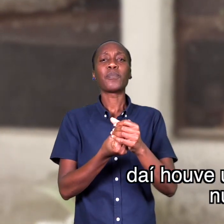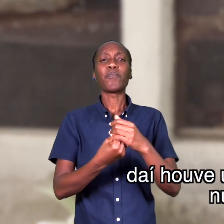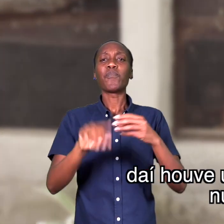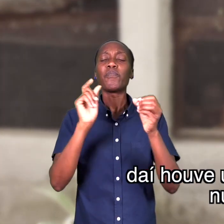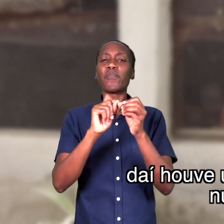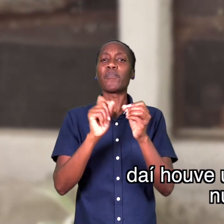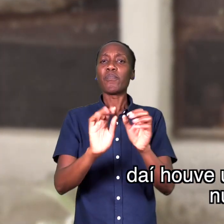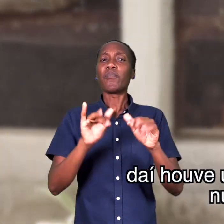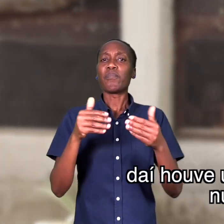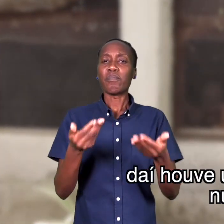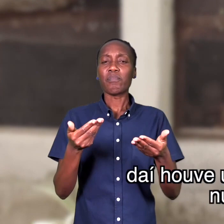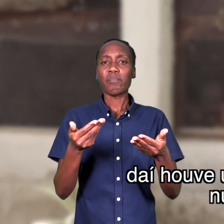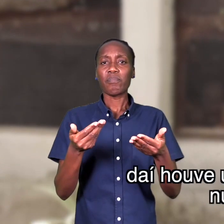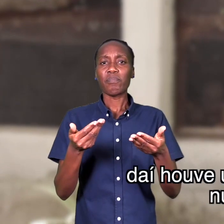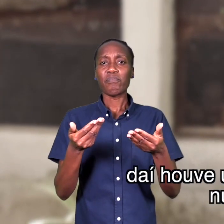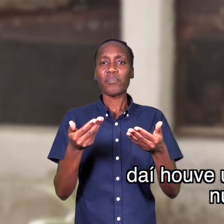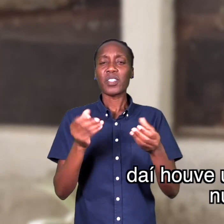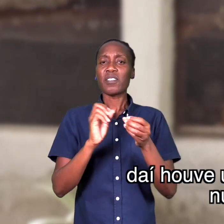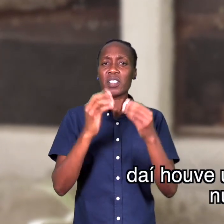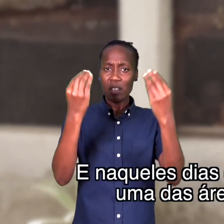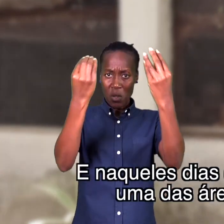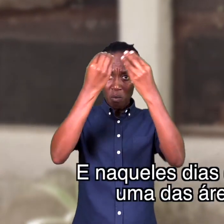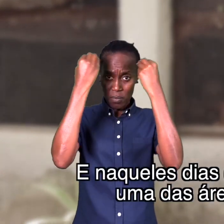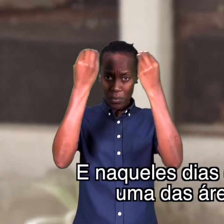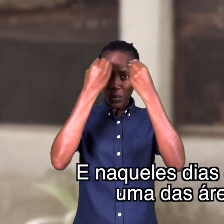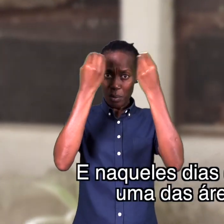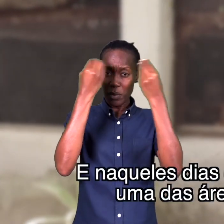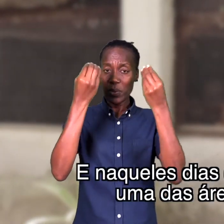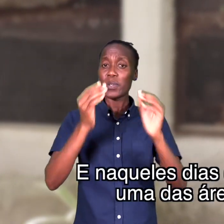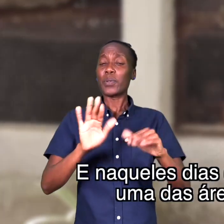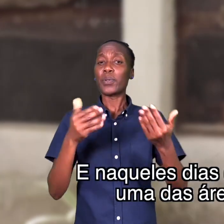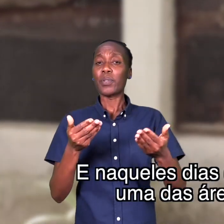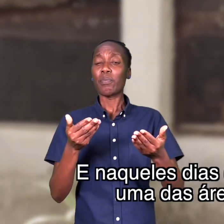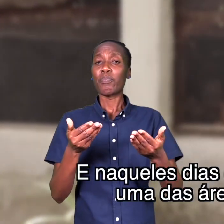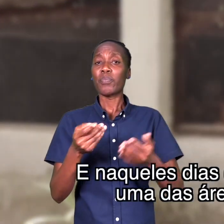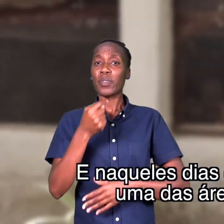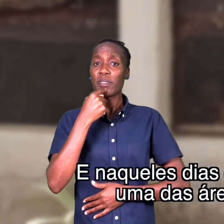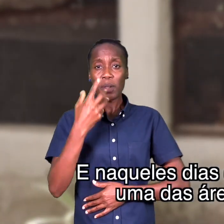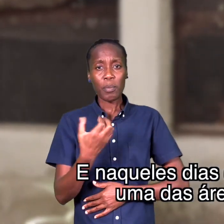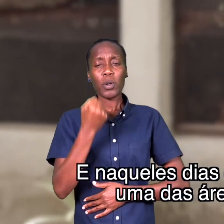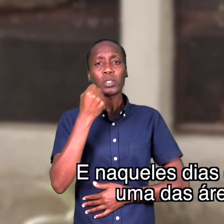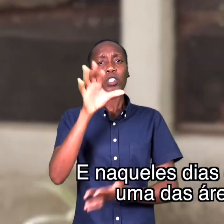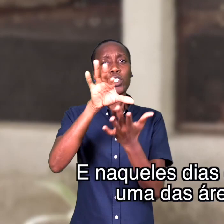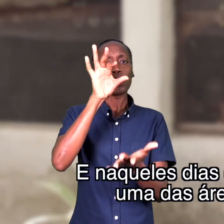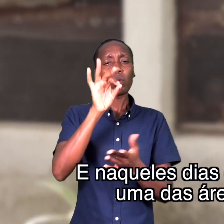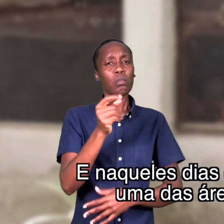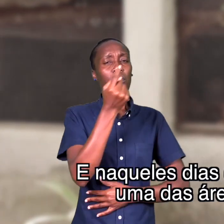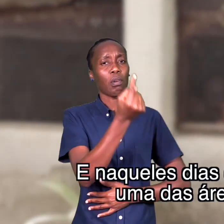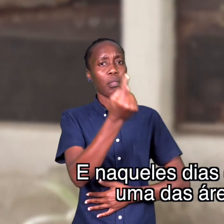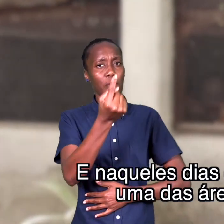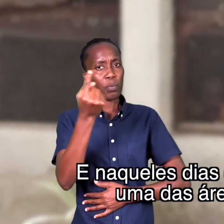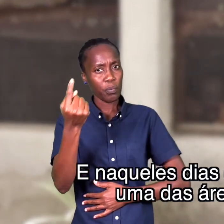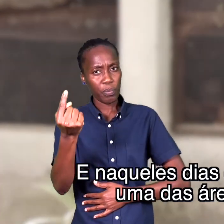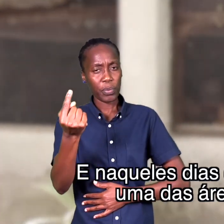adicionar numa das formações. E naquele dia diziam que podia cada um escolher